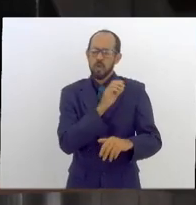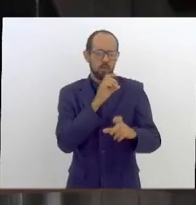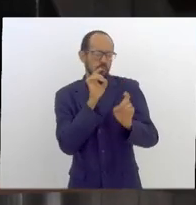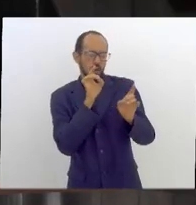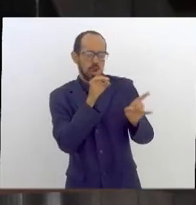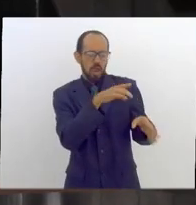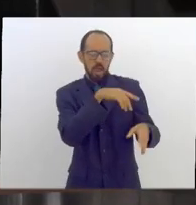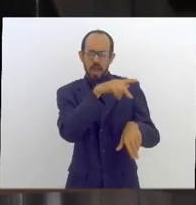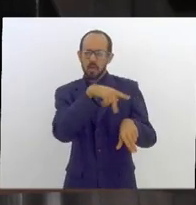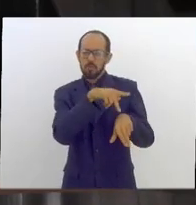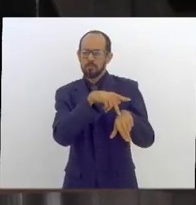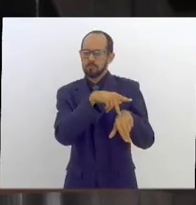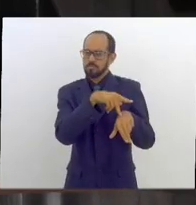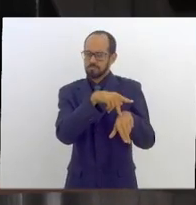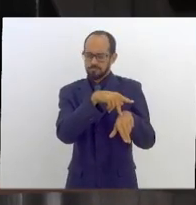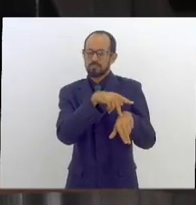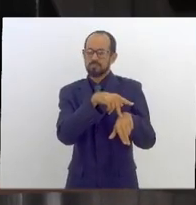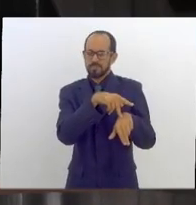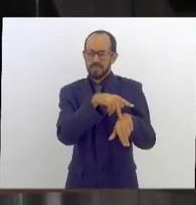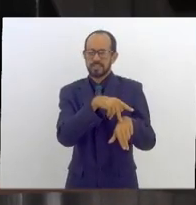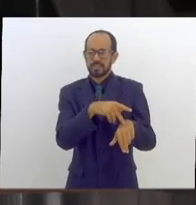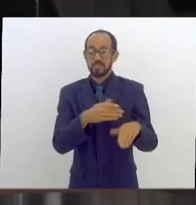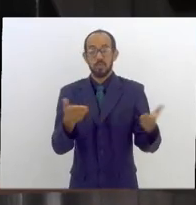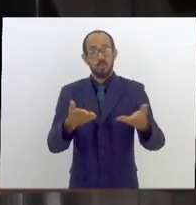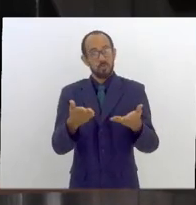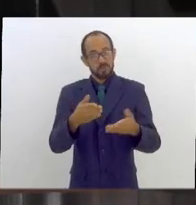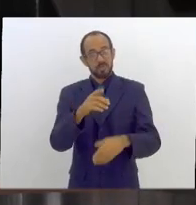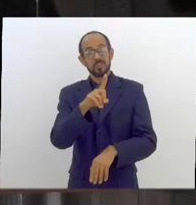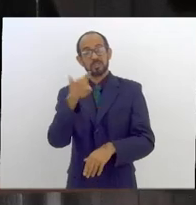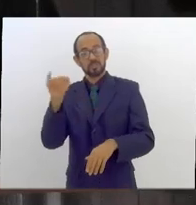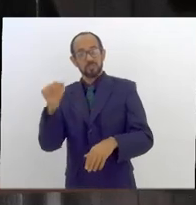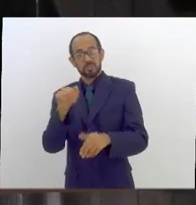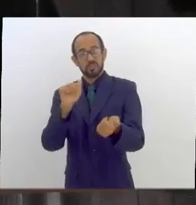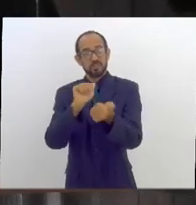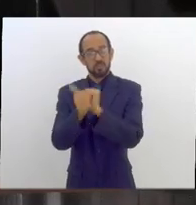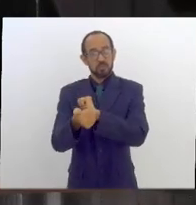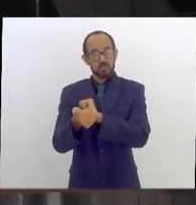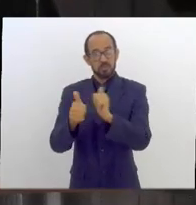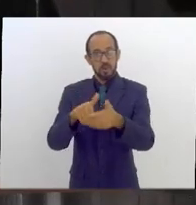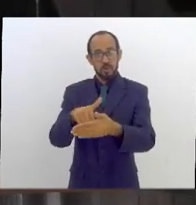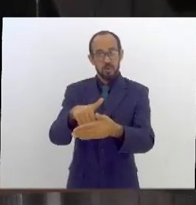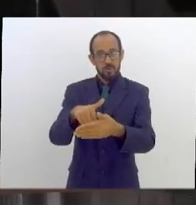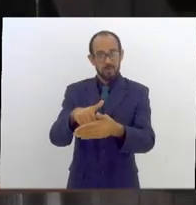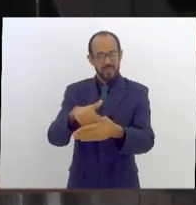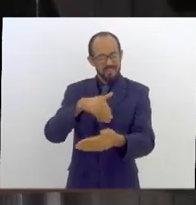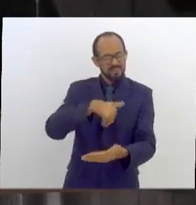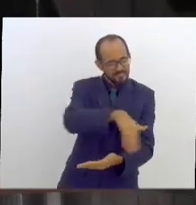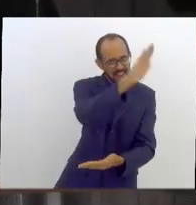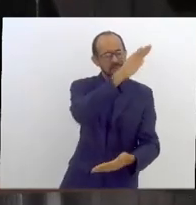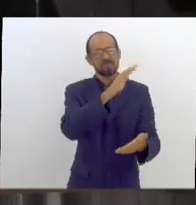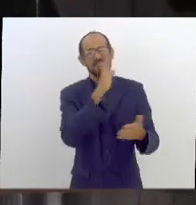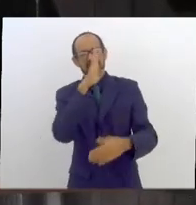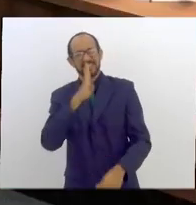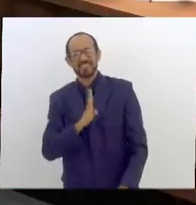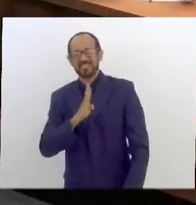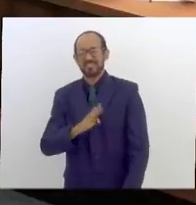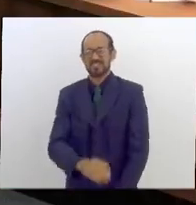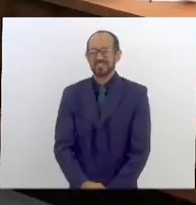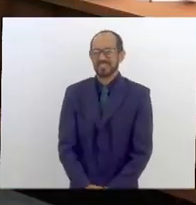vestir azul. E hoje é o dia de jogo, estamos na torcida. Senta pua, Brasil. Muito obrigado.